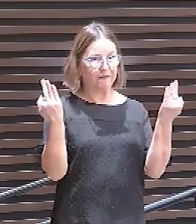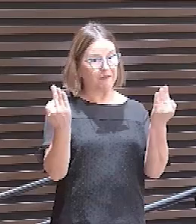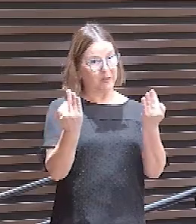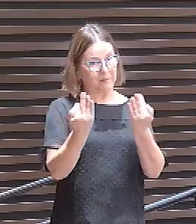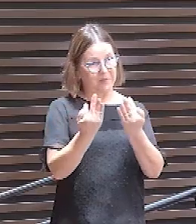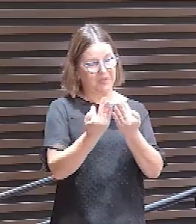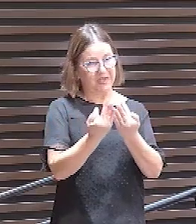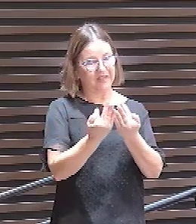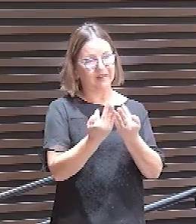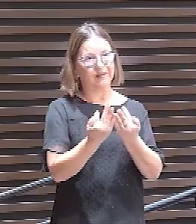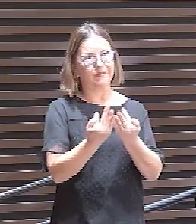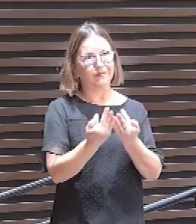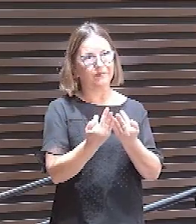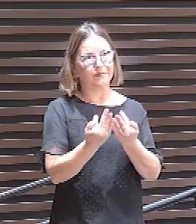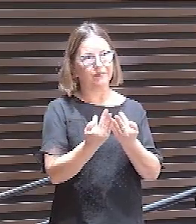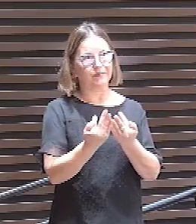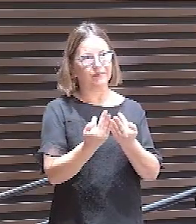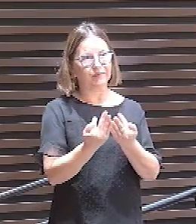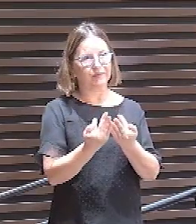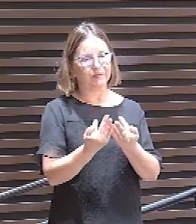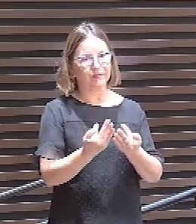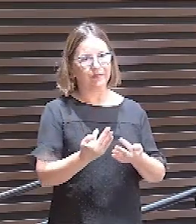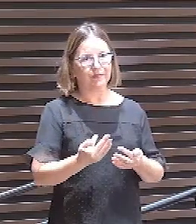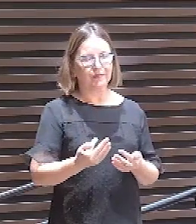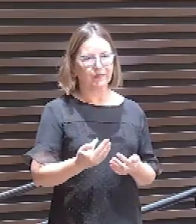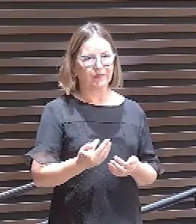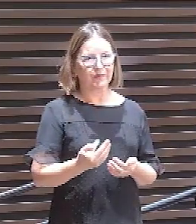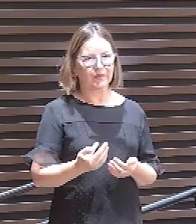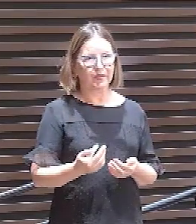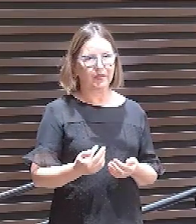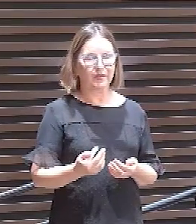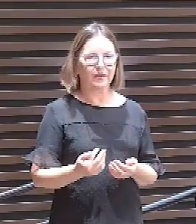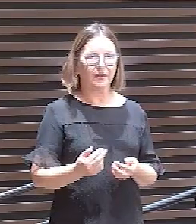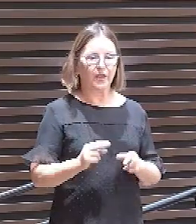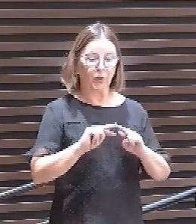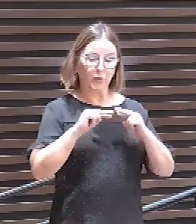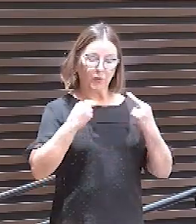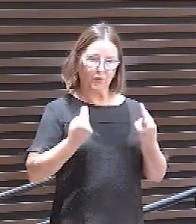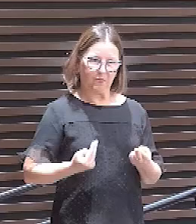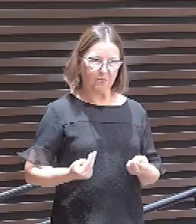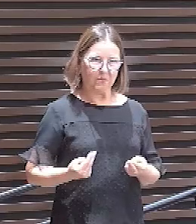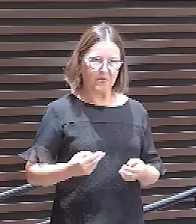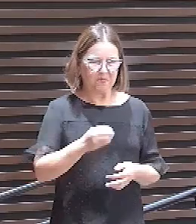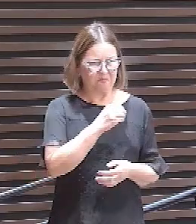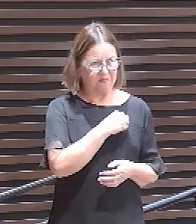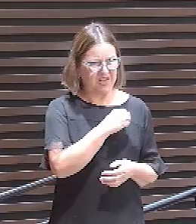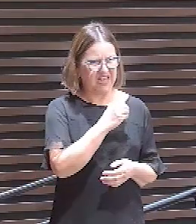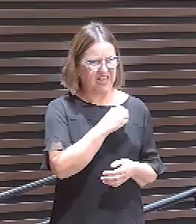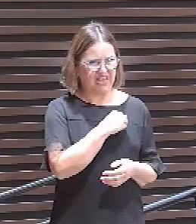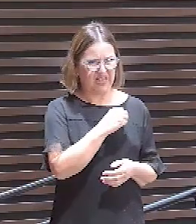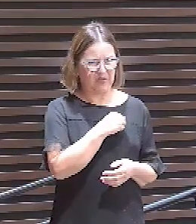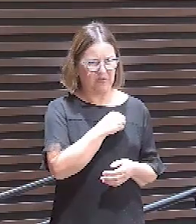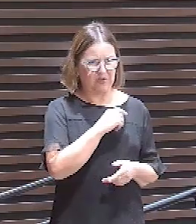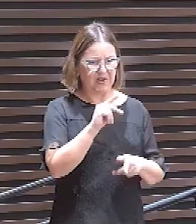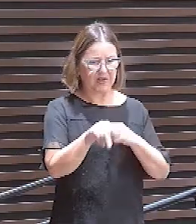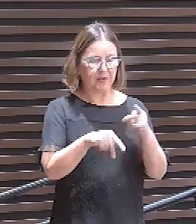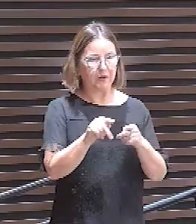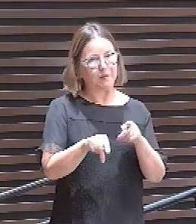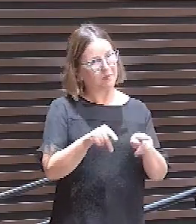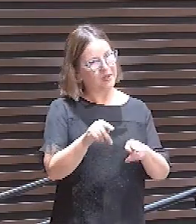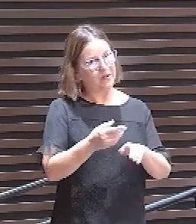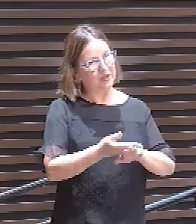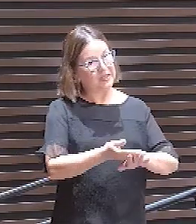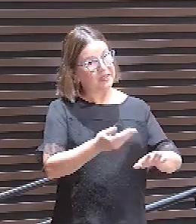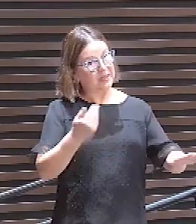homens, da humanidade caída, daqueles que se separam do jardim